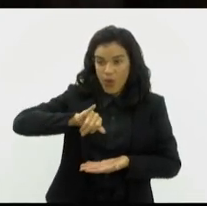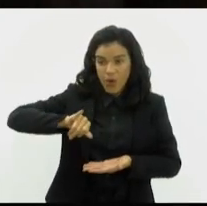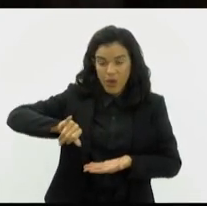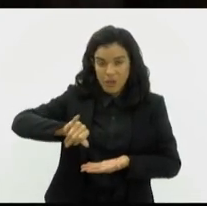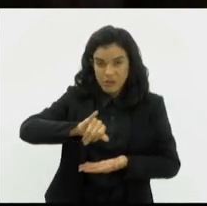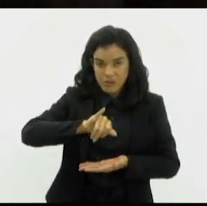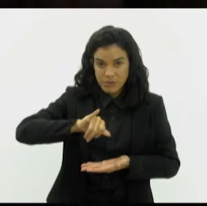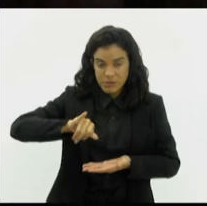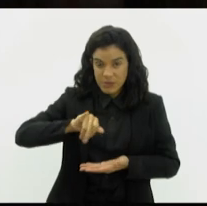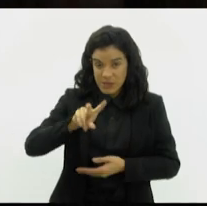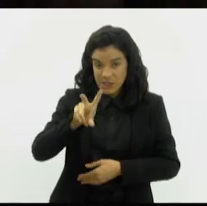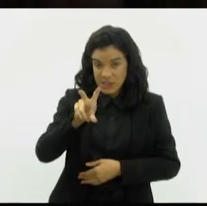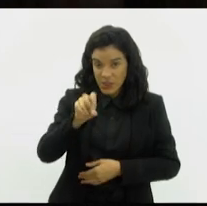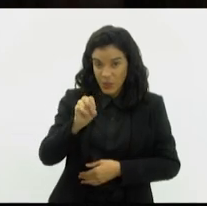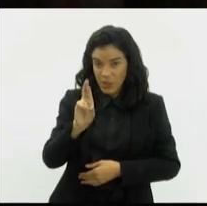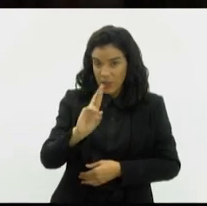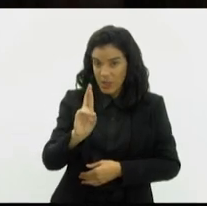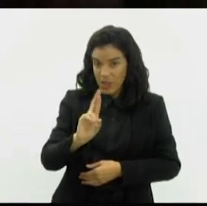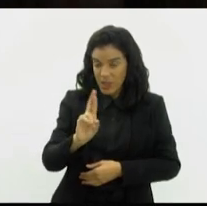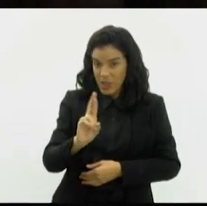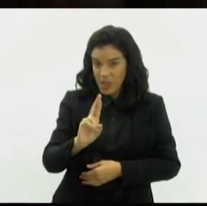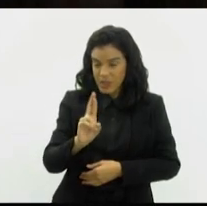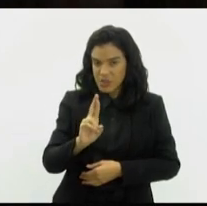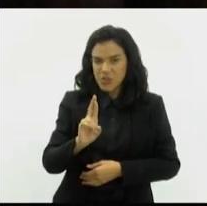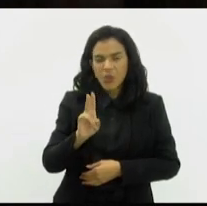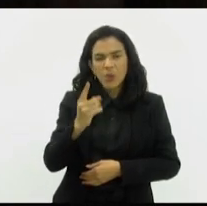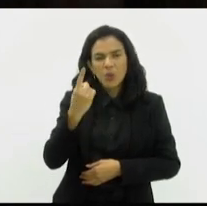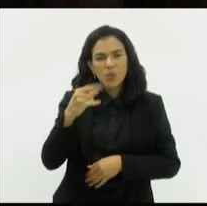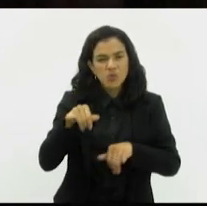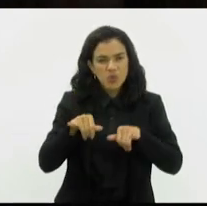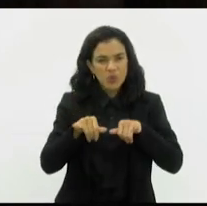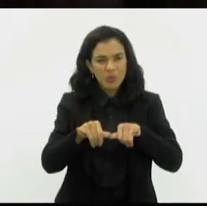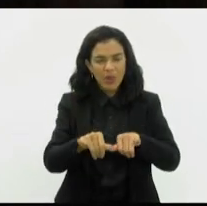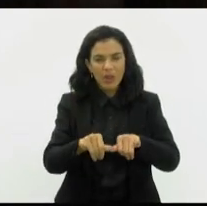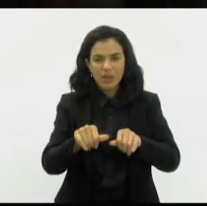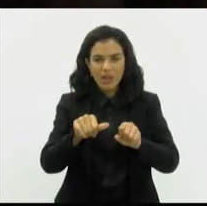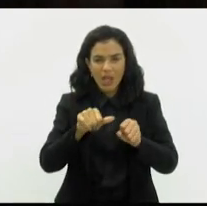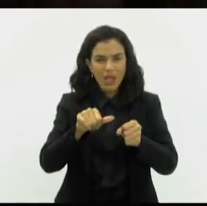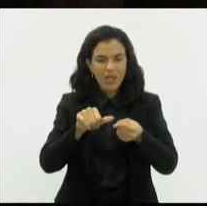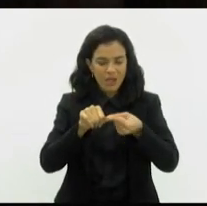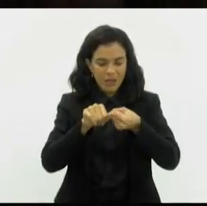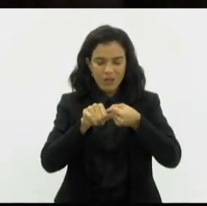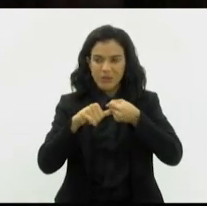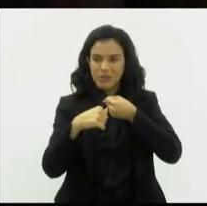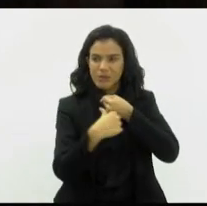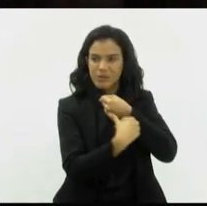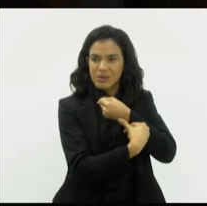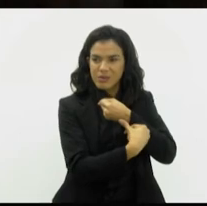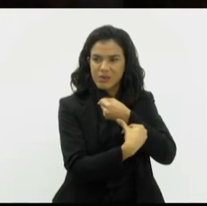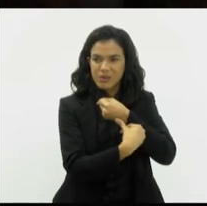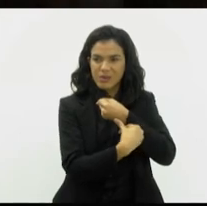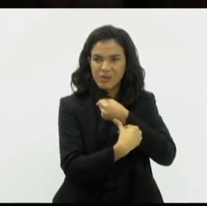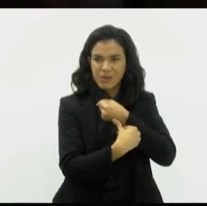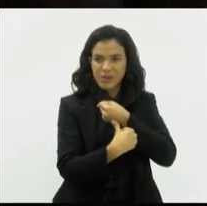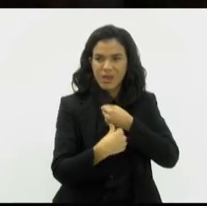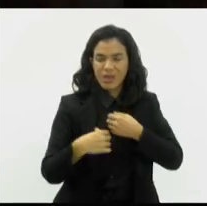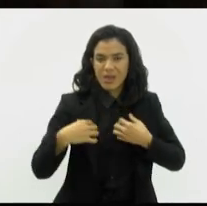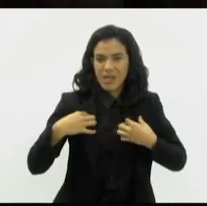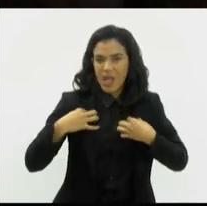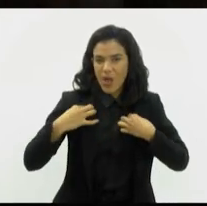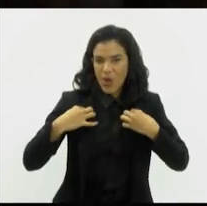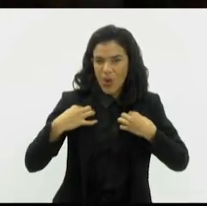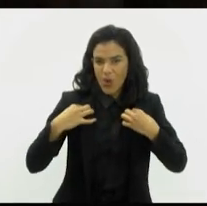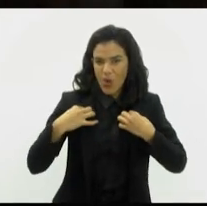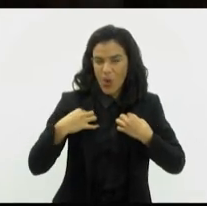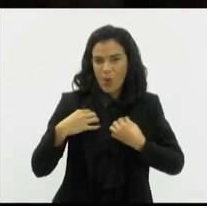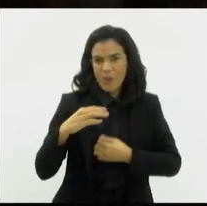casa dos R$50 e num desses supermercados está com aquele selo que vende, que é colocado na roupa, na Renner,